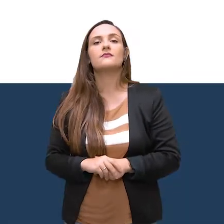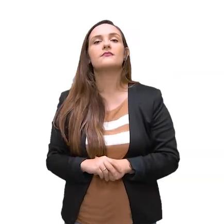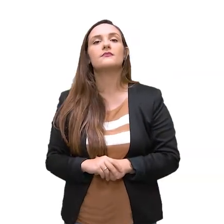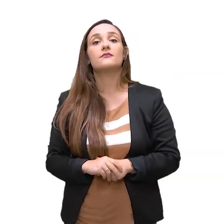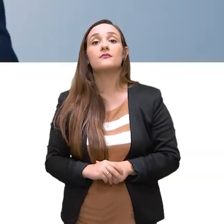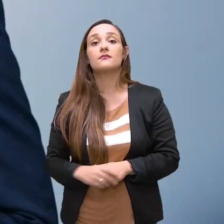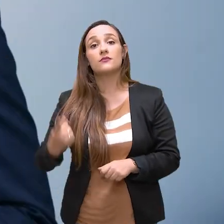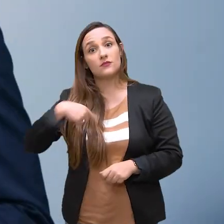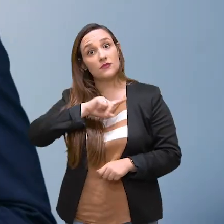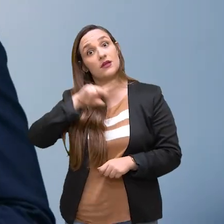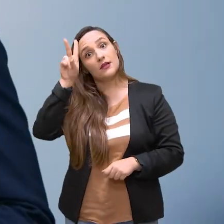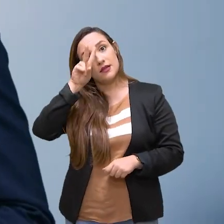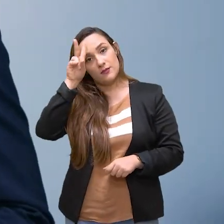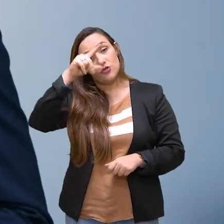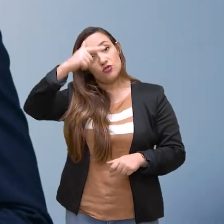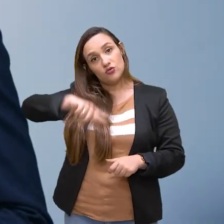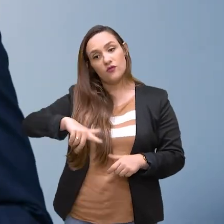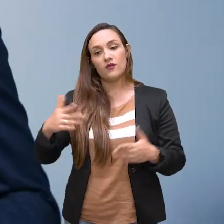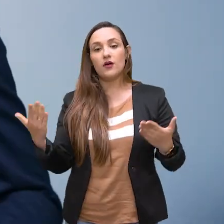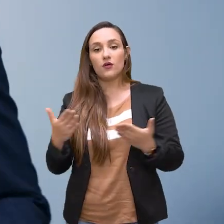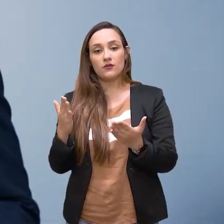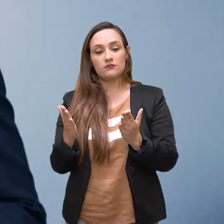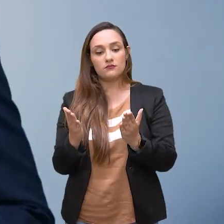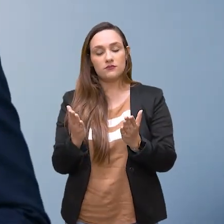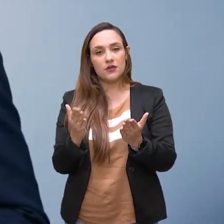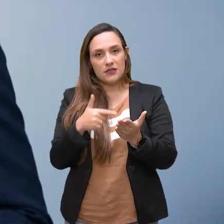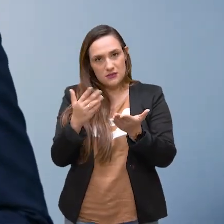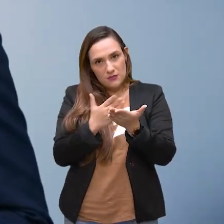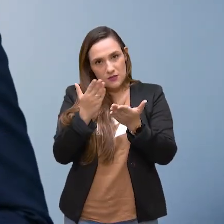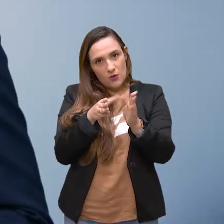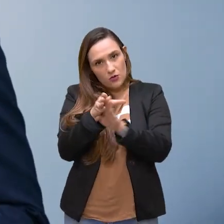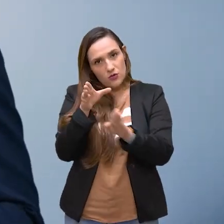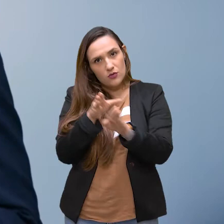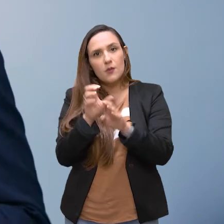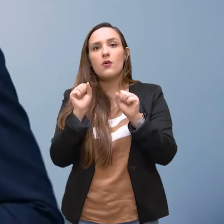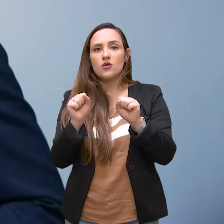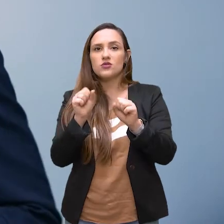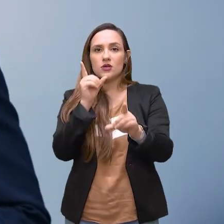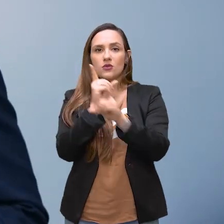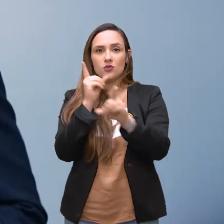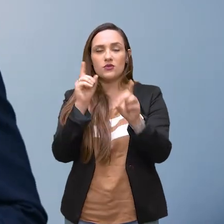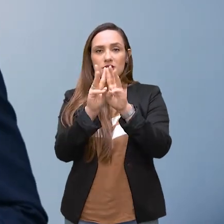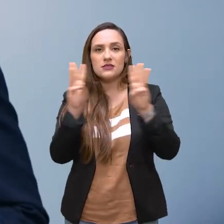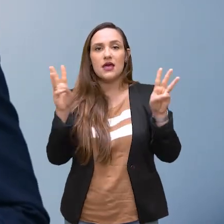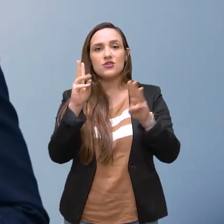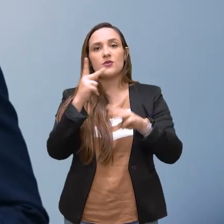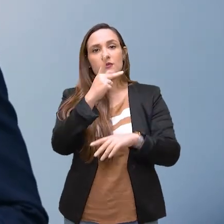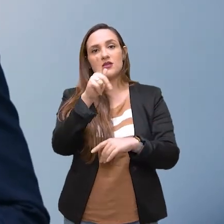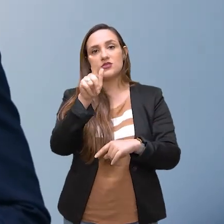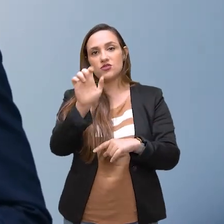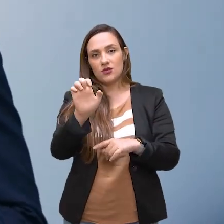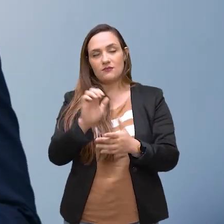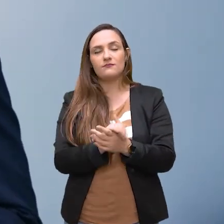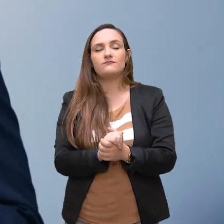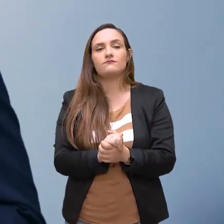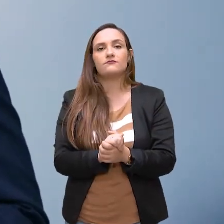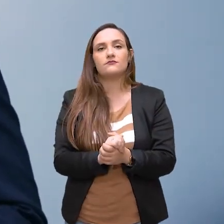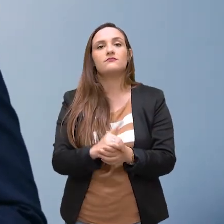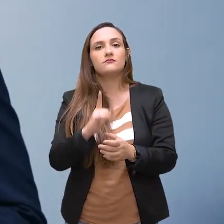Estado. Lembramos mais uma vez que o Manual de Conduta Eleitoral está disponível no site da PGE,